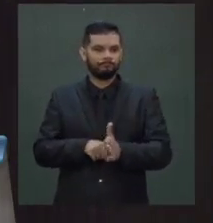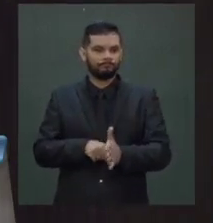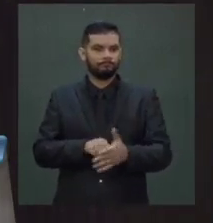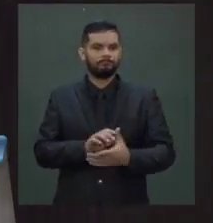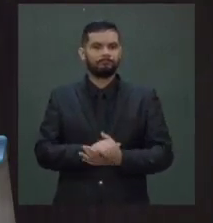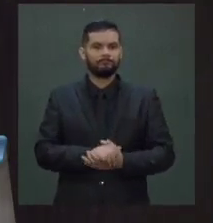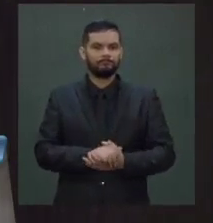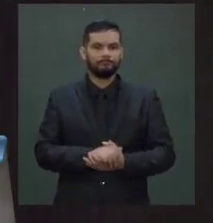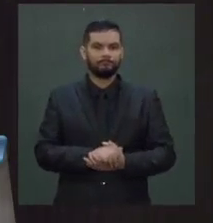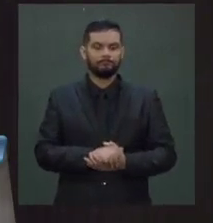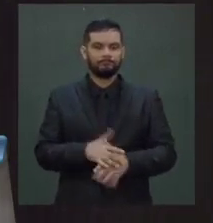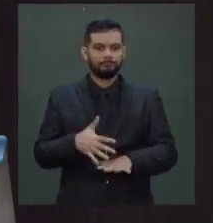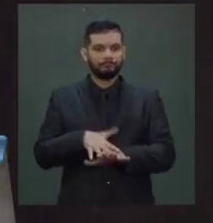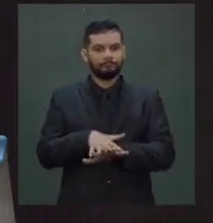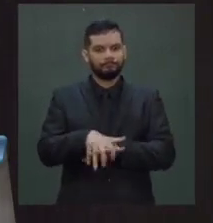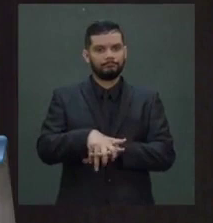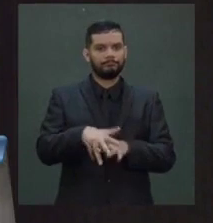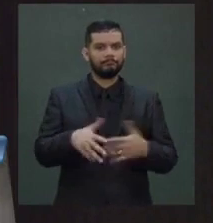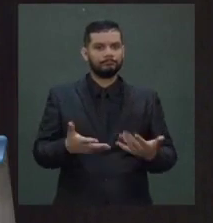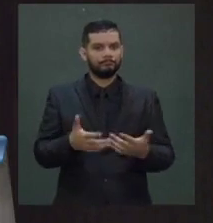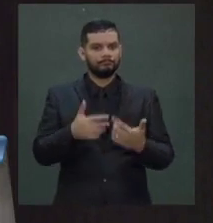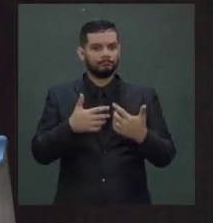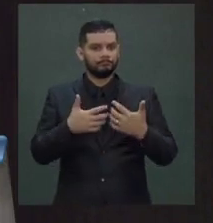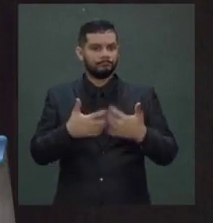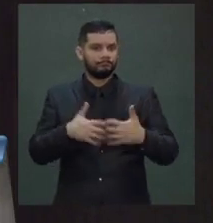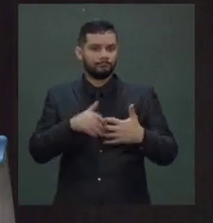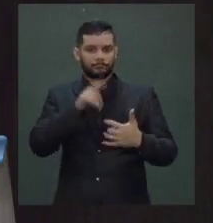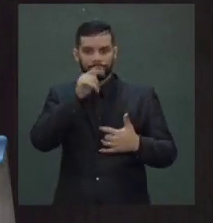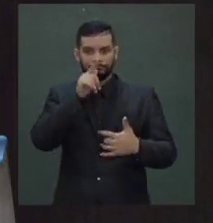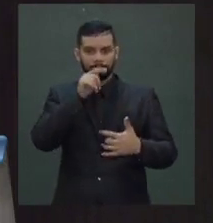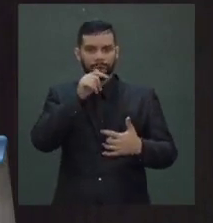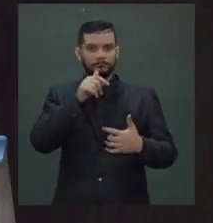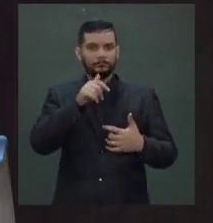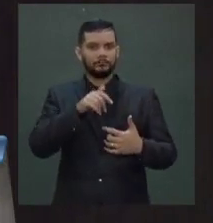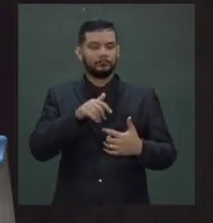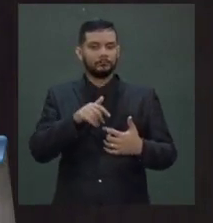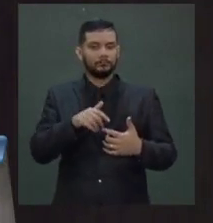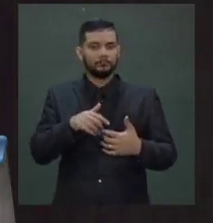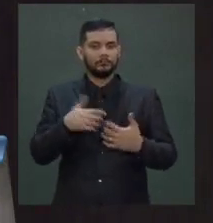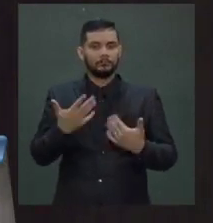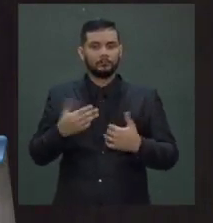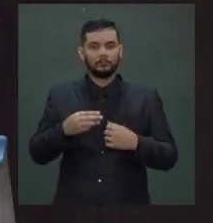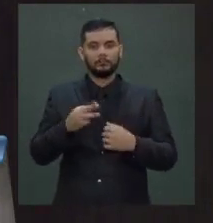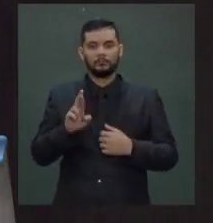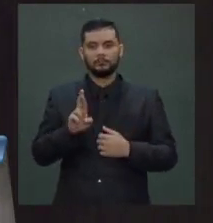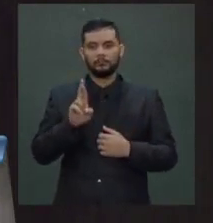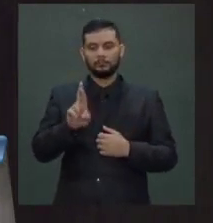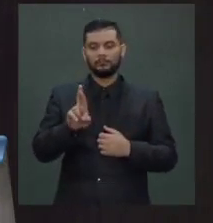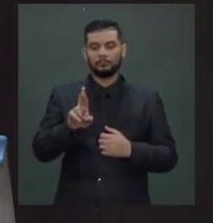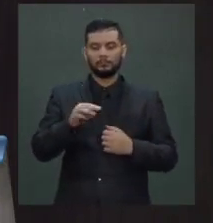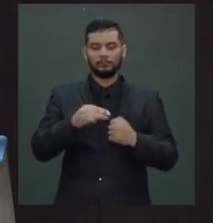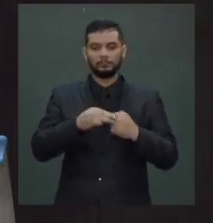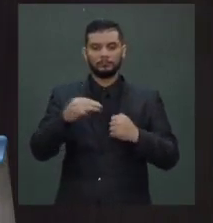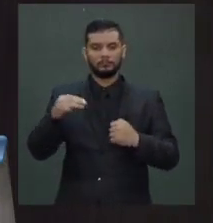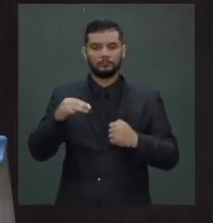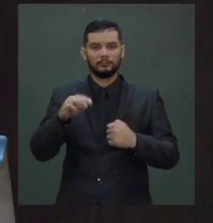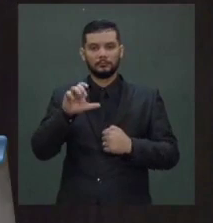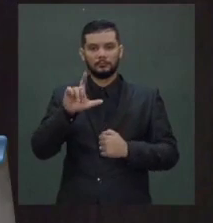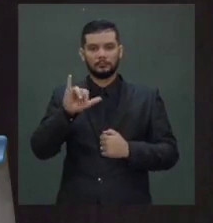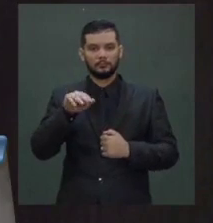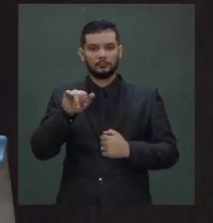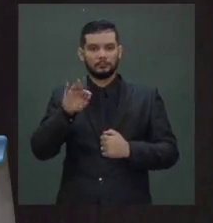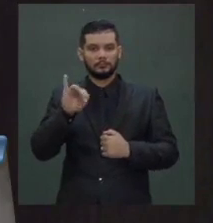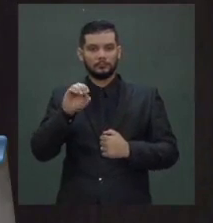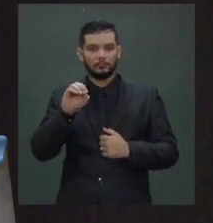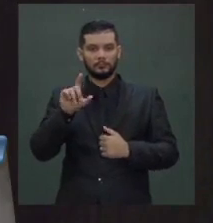essa termoelétrica. O representante do mestrado em climatologia da UES